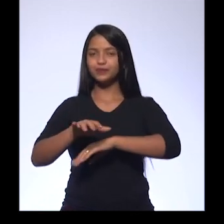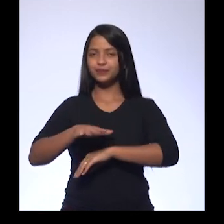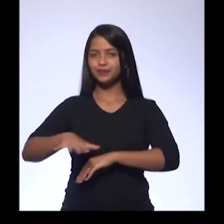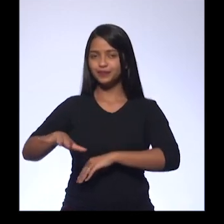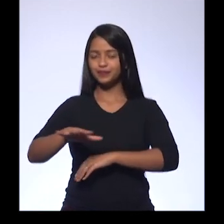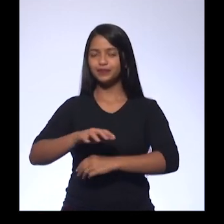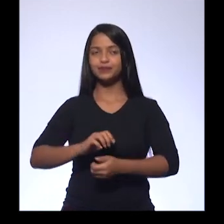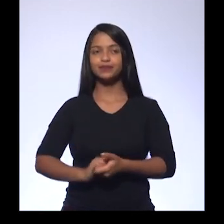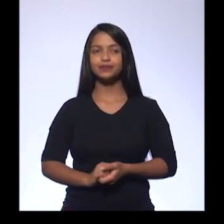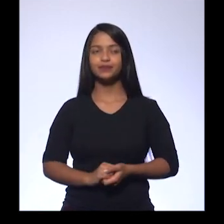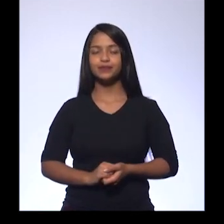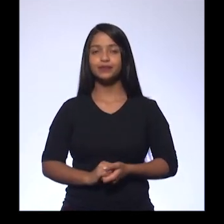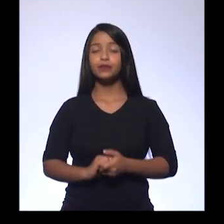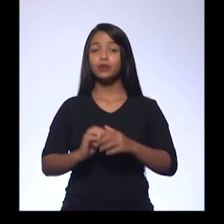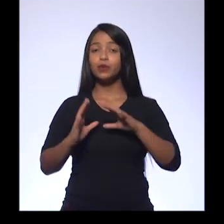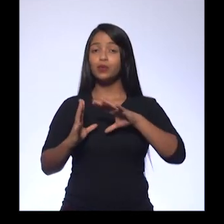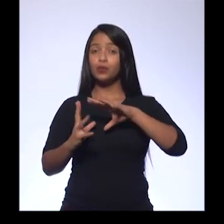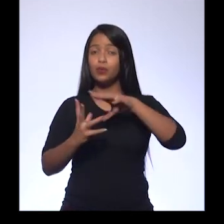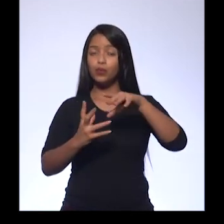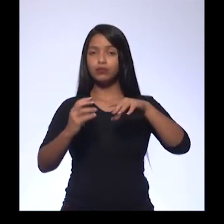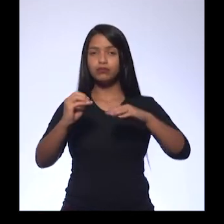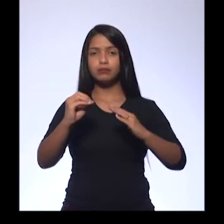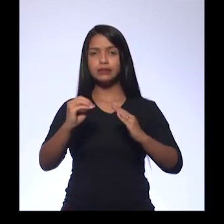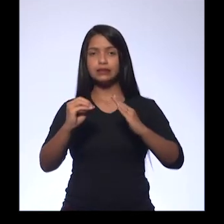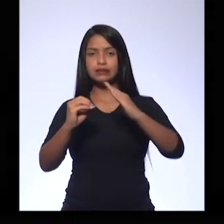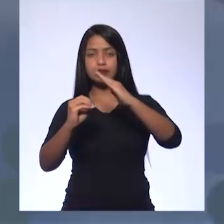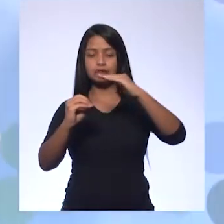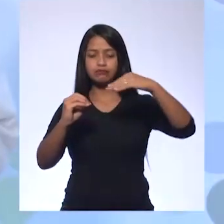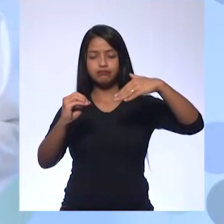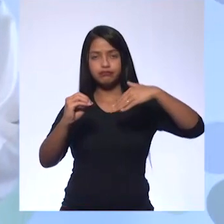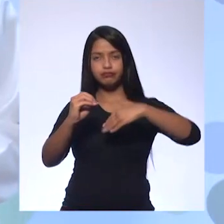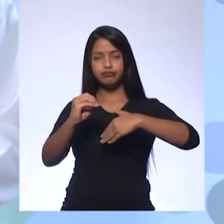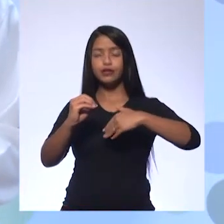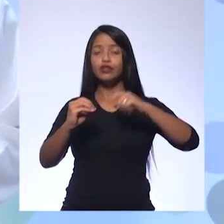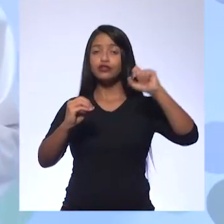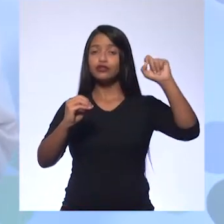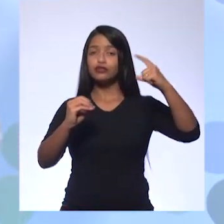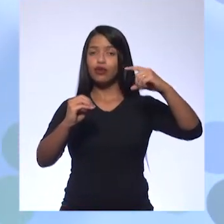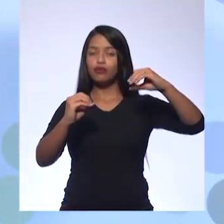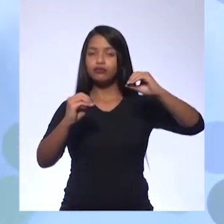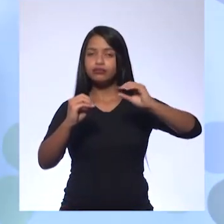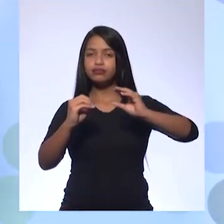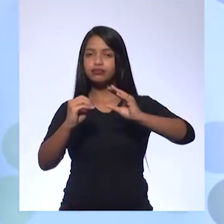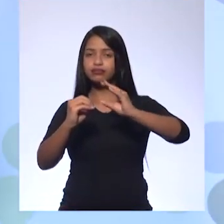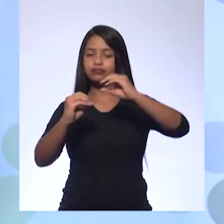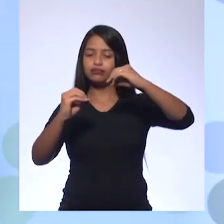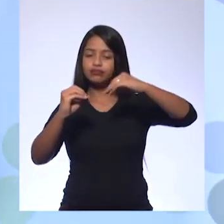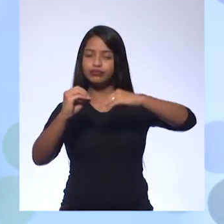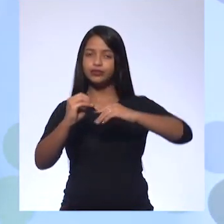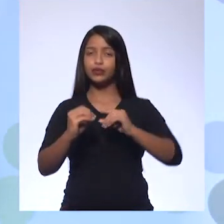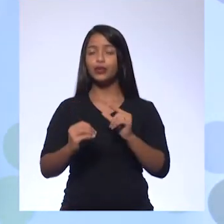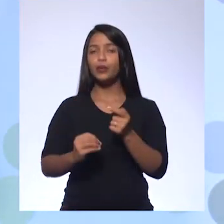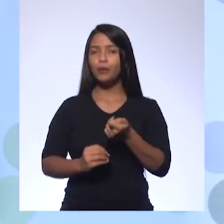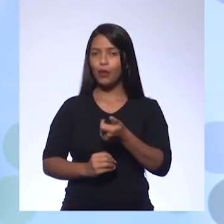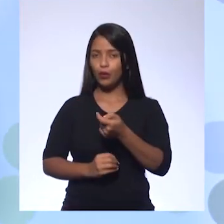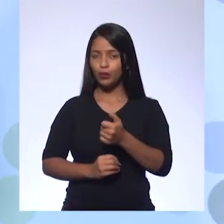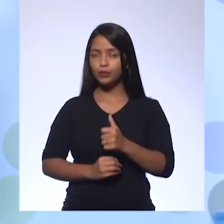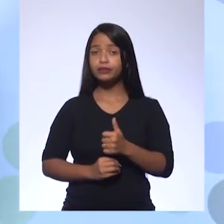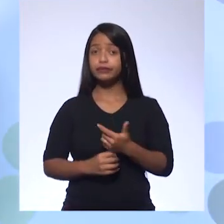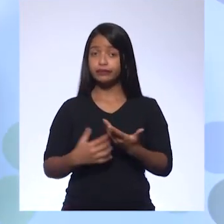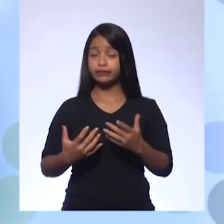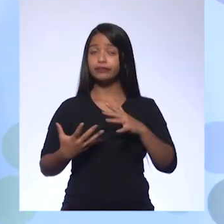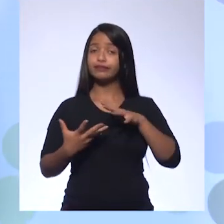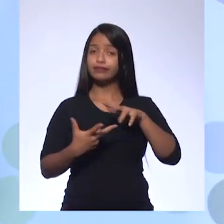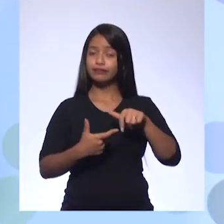vai pegando ali a curvatura do planeta, né, e para isso eu tenho que aceitar, né, que o planeta é uma esfera, senão não dá para entender